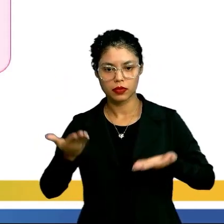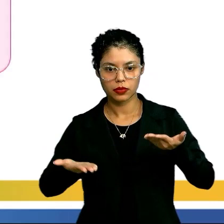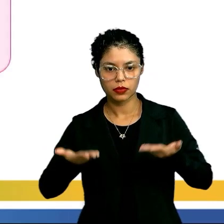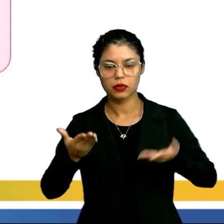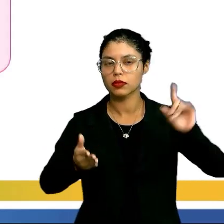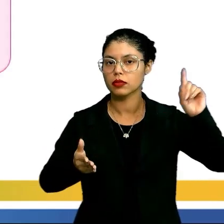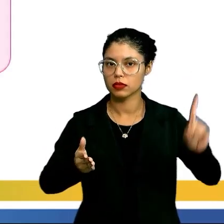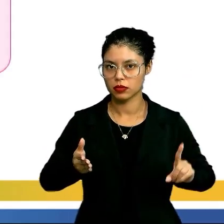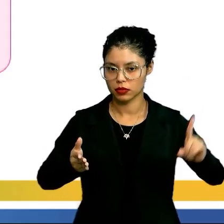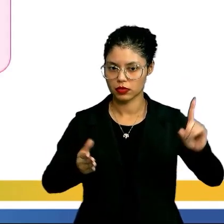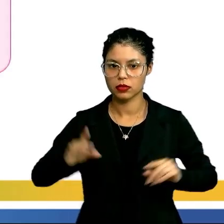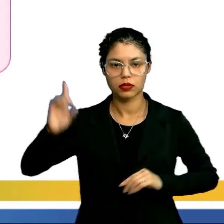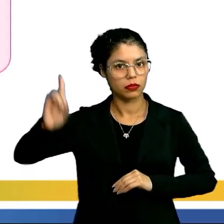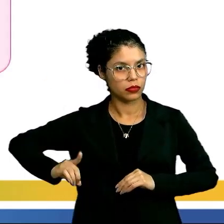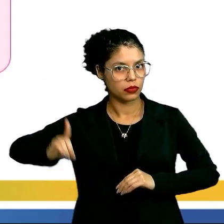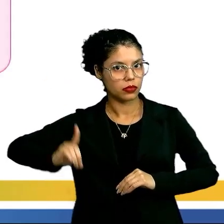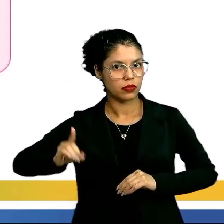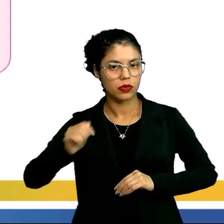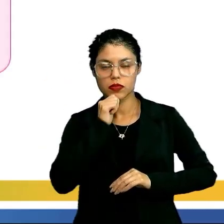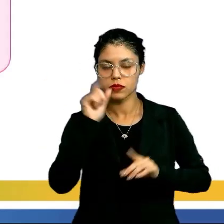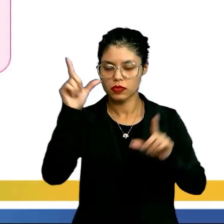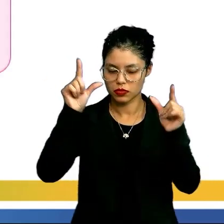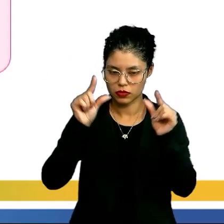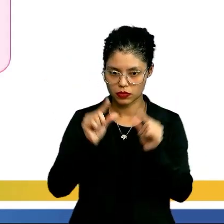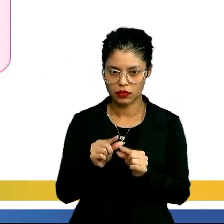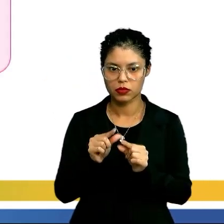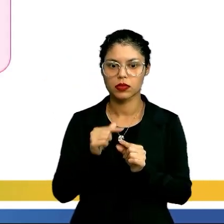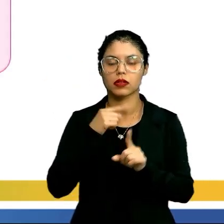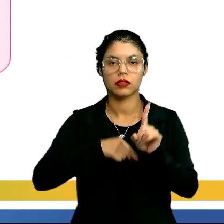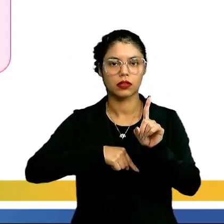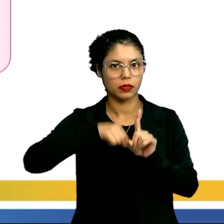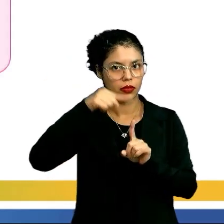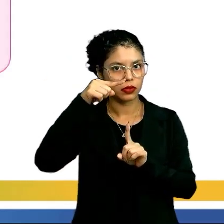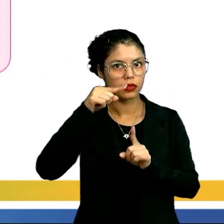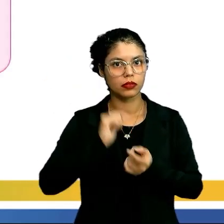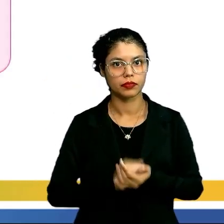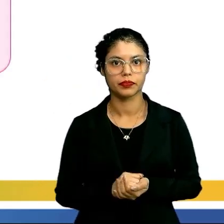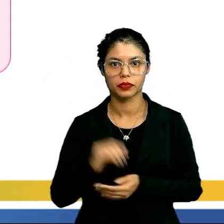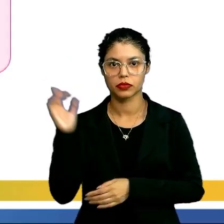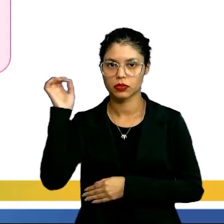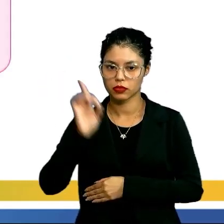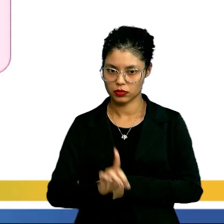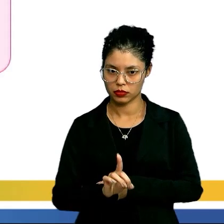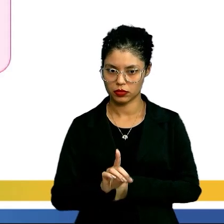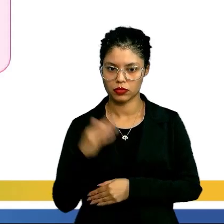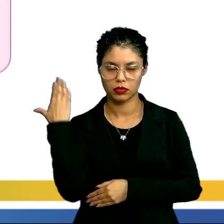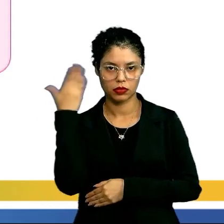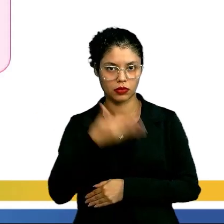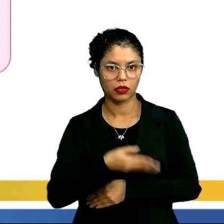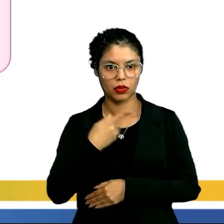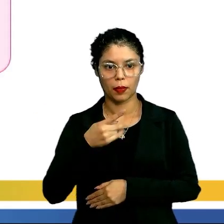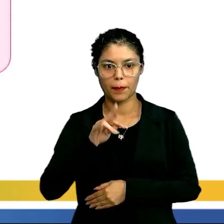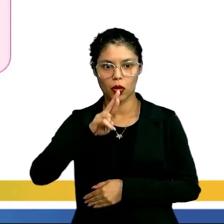eu preciso diminuir mais ainda a temperatura. Então, temperatura é diretamente proporcional, mas